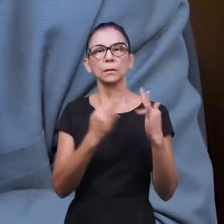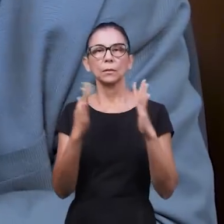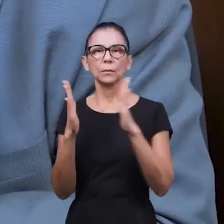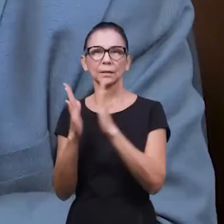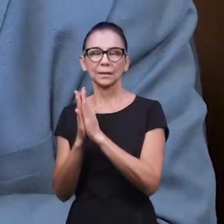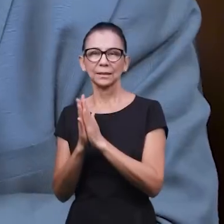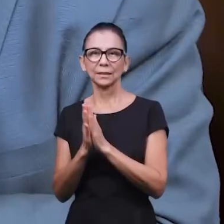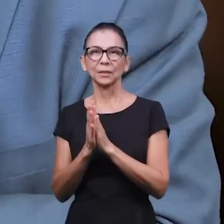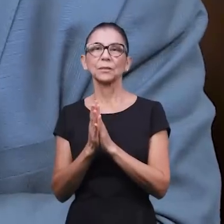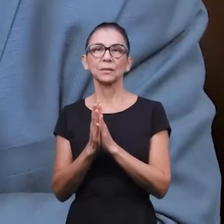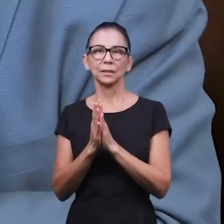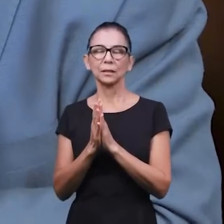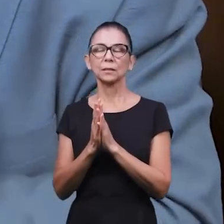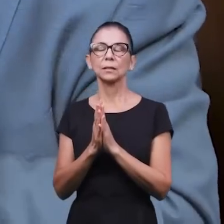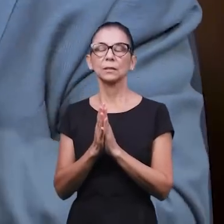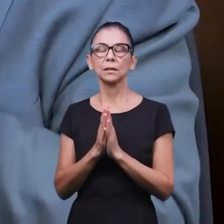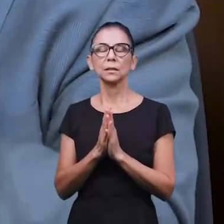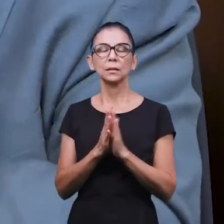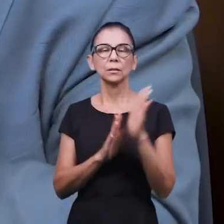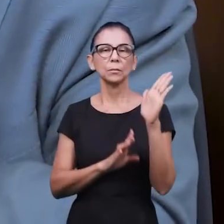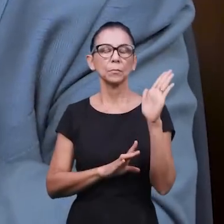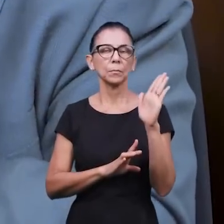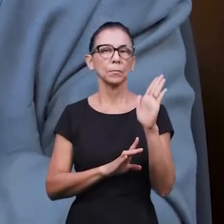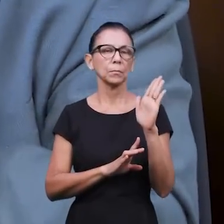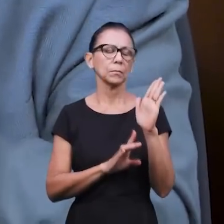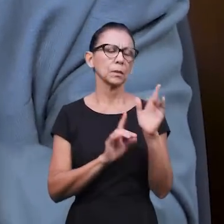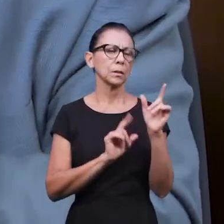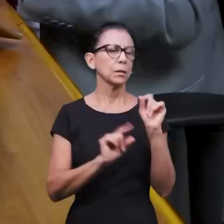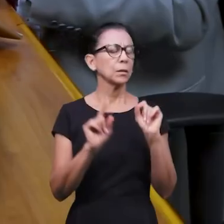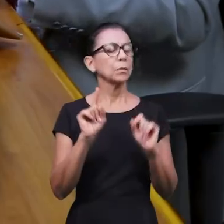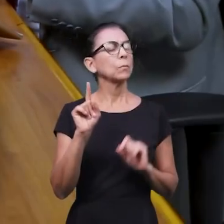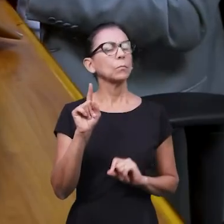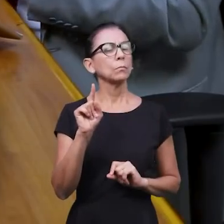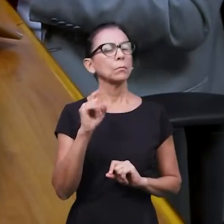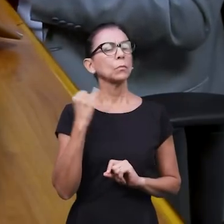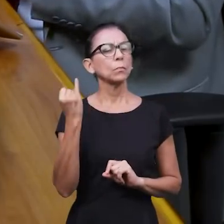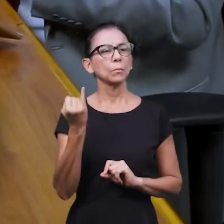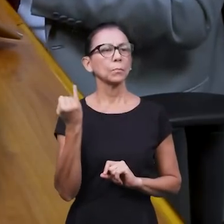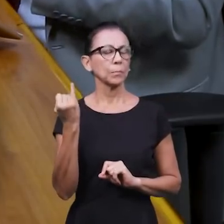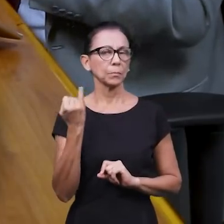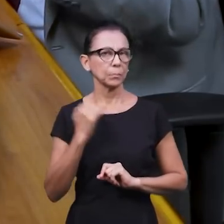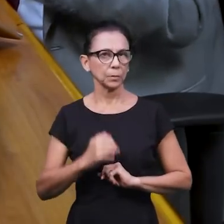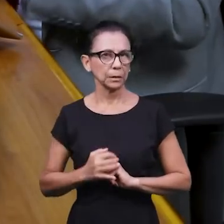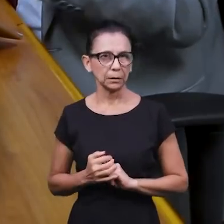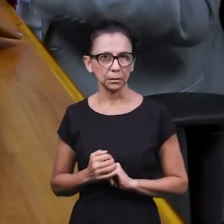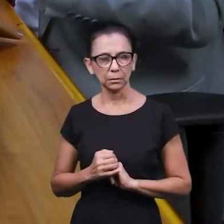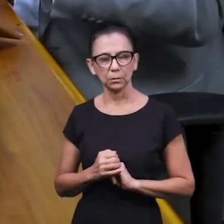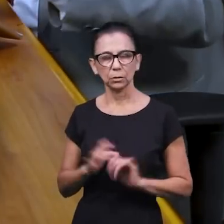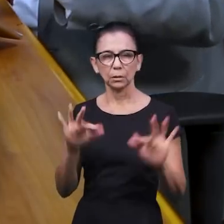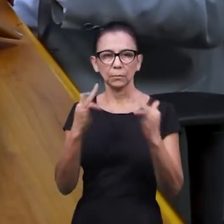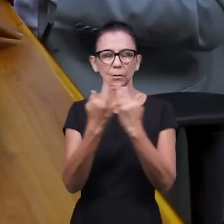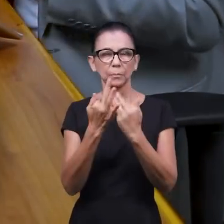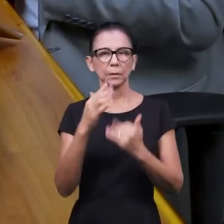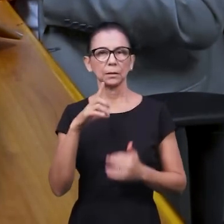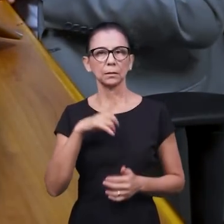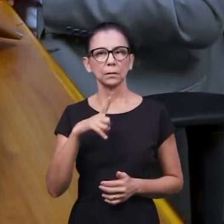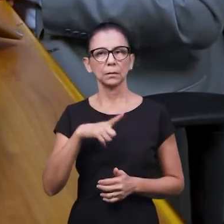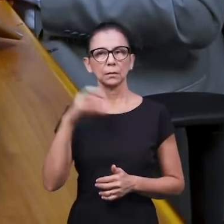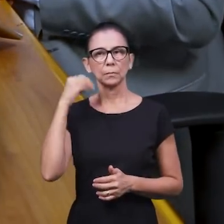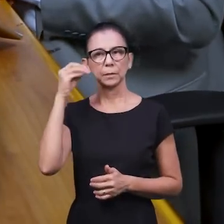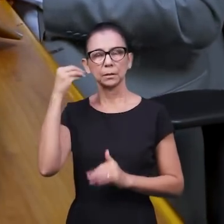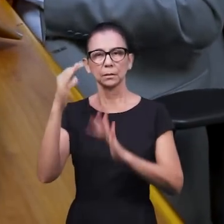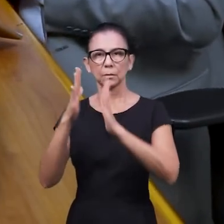esses 2 temas, né? Qual é a importância, para a gente começar a falar aqui, da família viver uma experiência com a